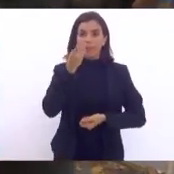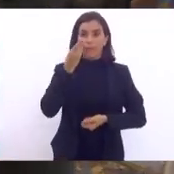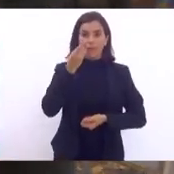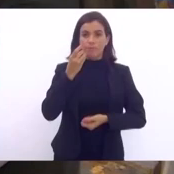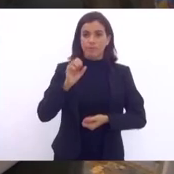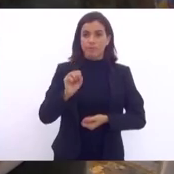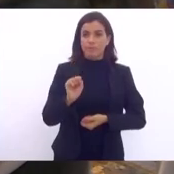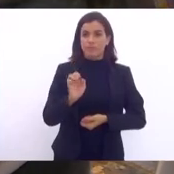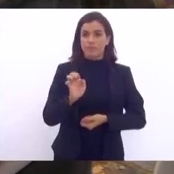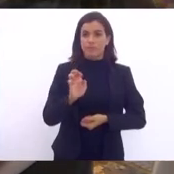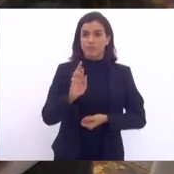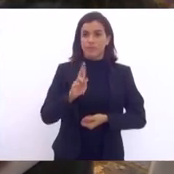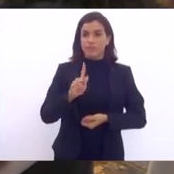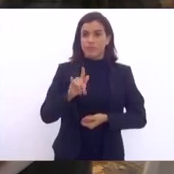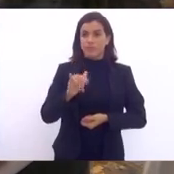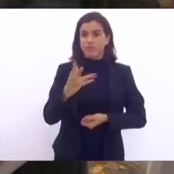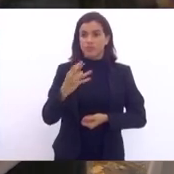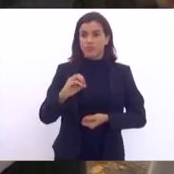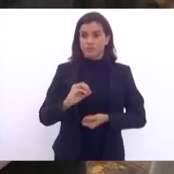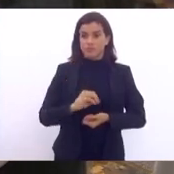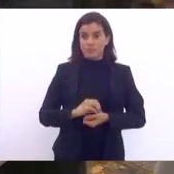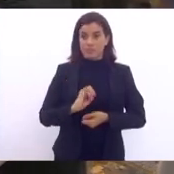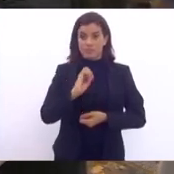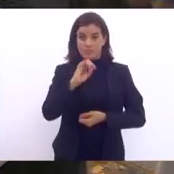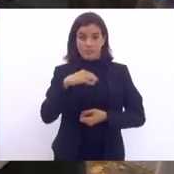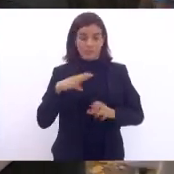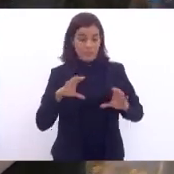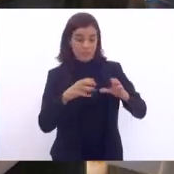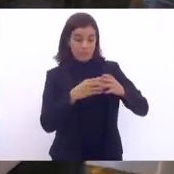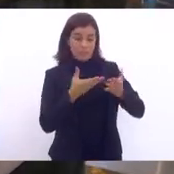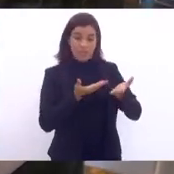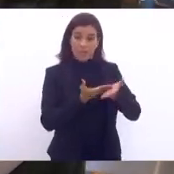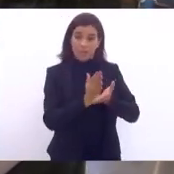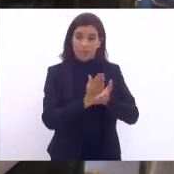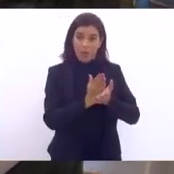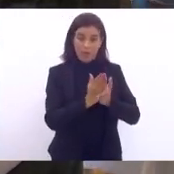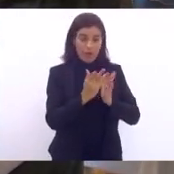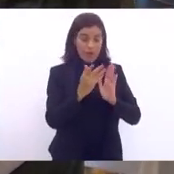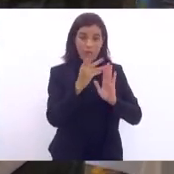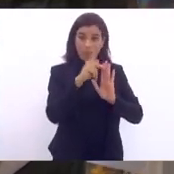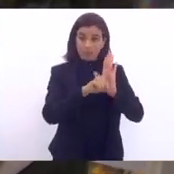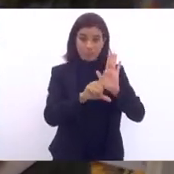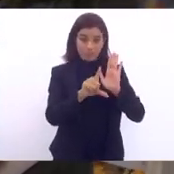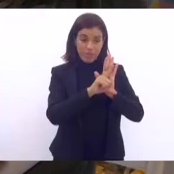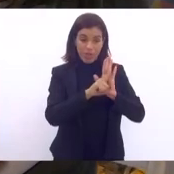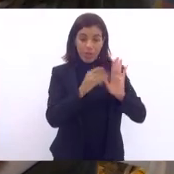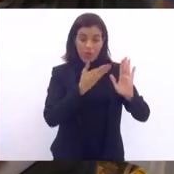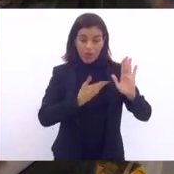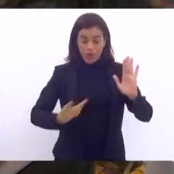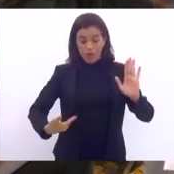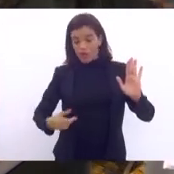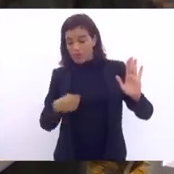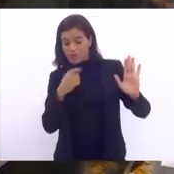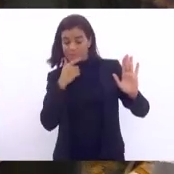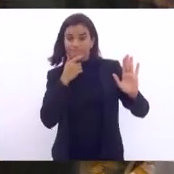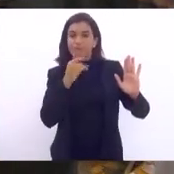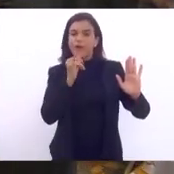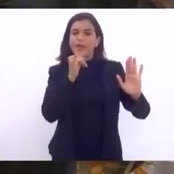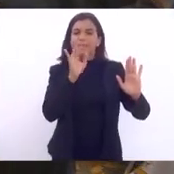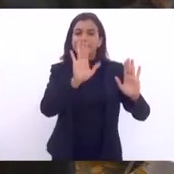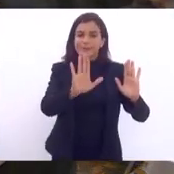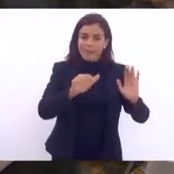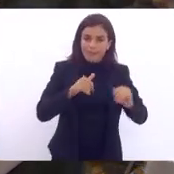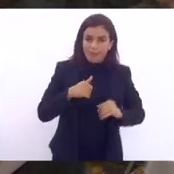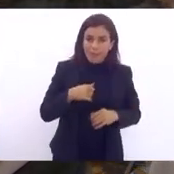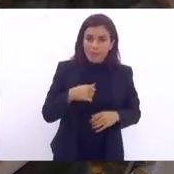gente aprova o projeto como está e o governo reconhece, diz assim, por exemplo, era bom ter a palavra integração,